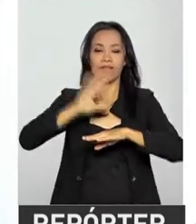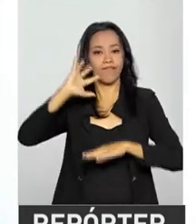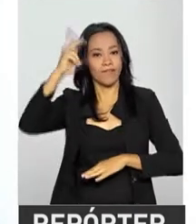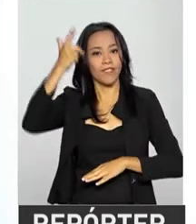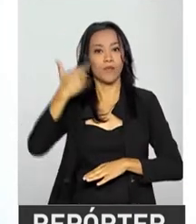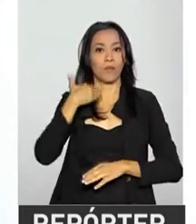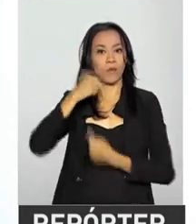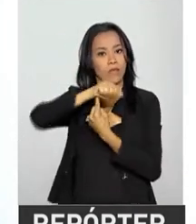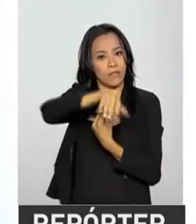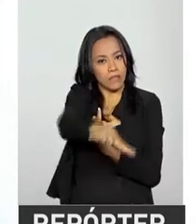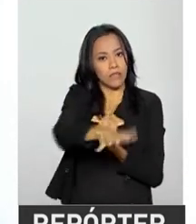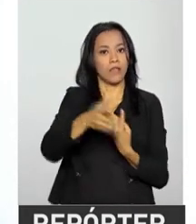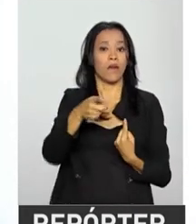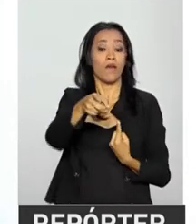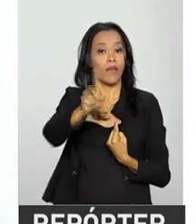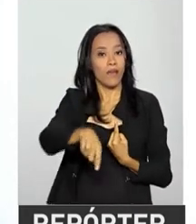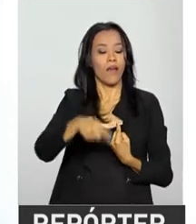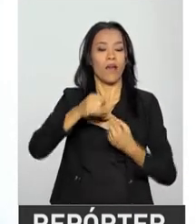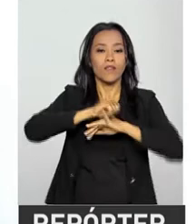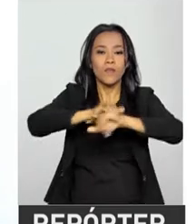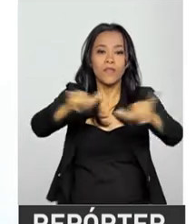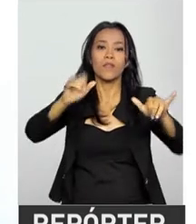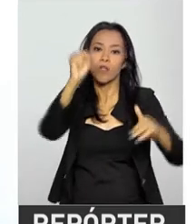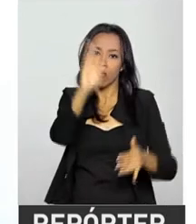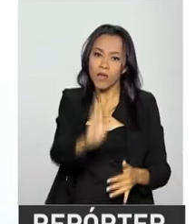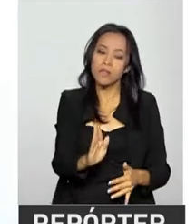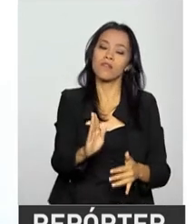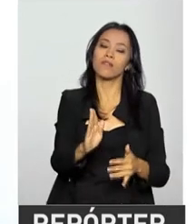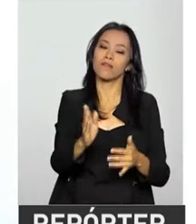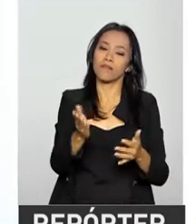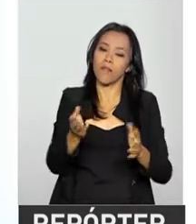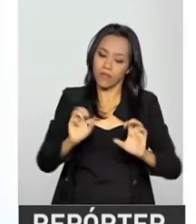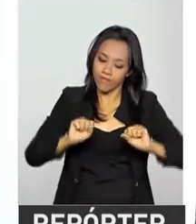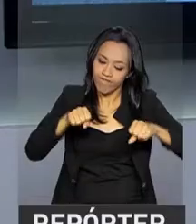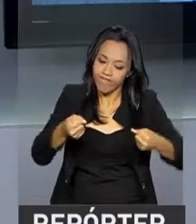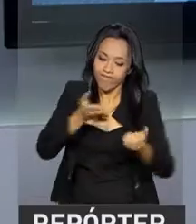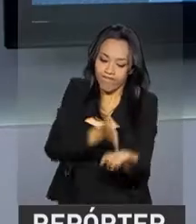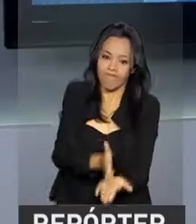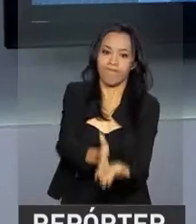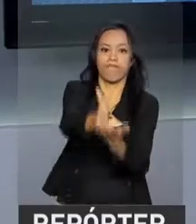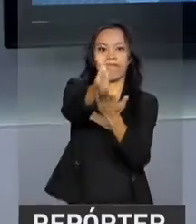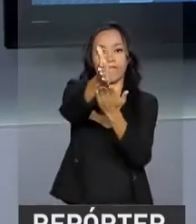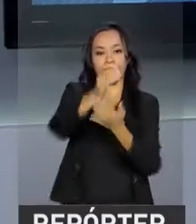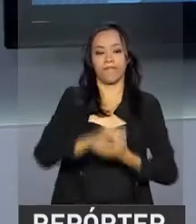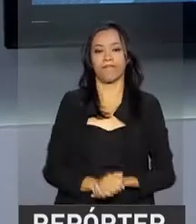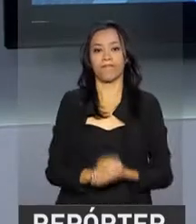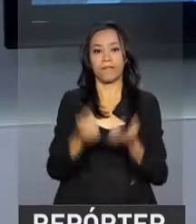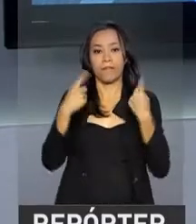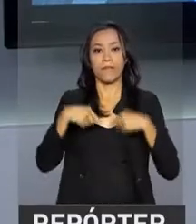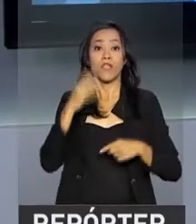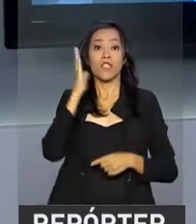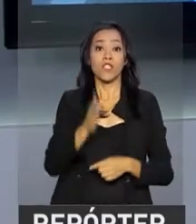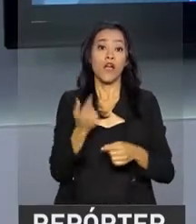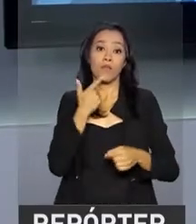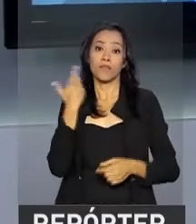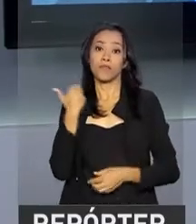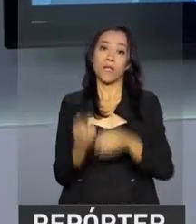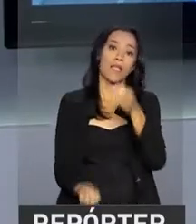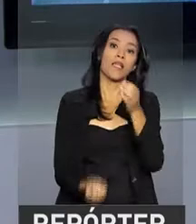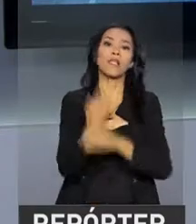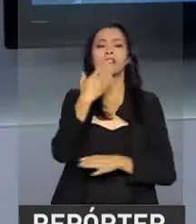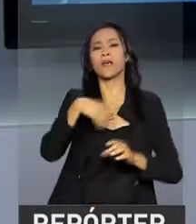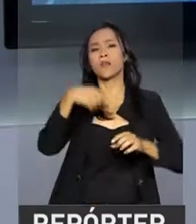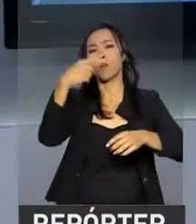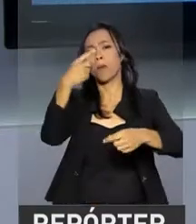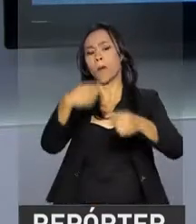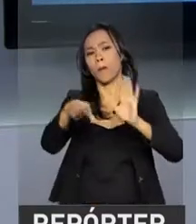do banco central reveladora e que o brasil está voltando ao santos foi lançada a rede brasil mulher um conjunto